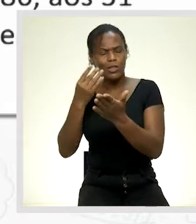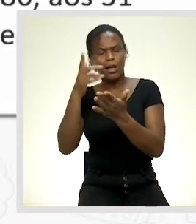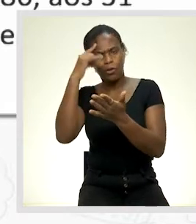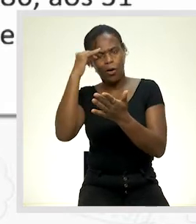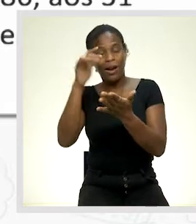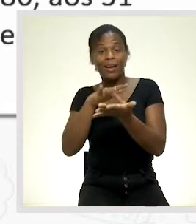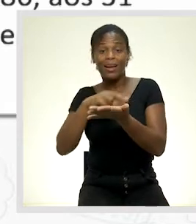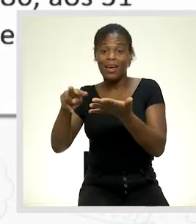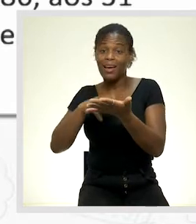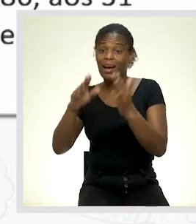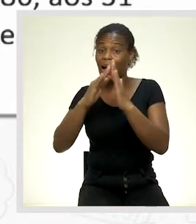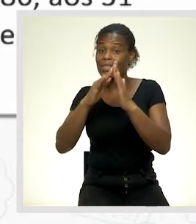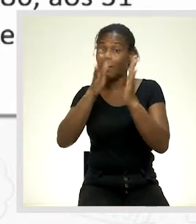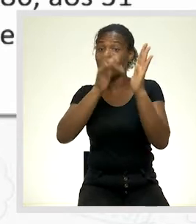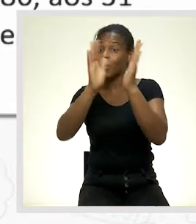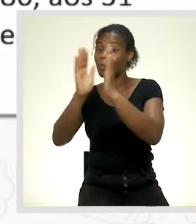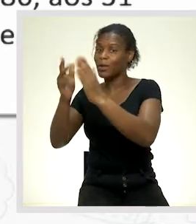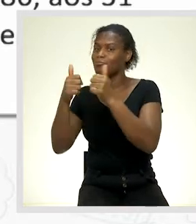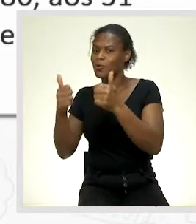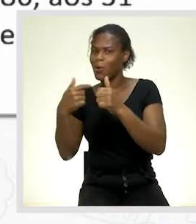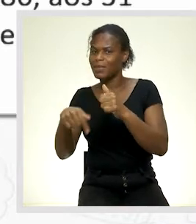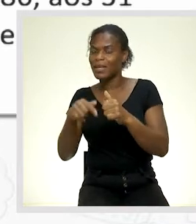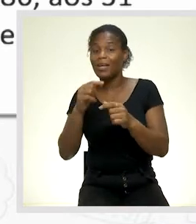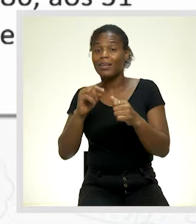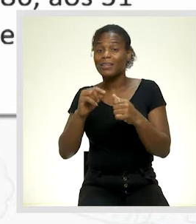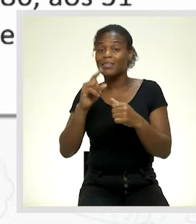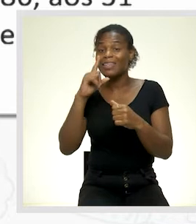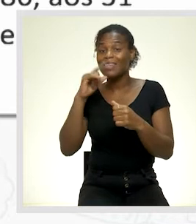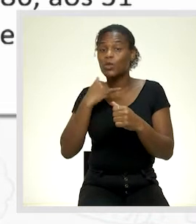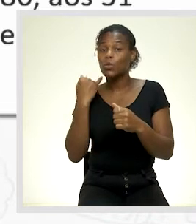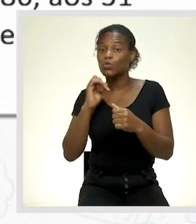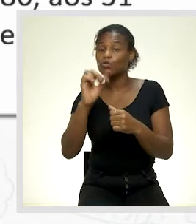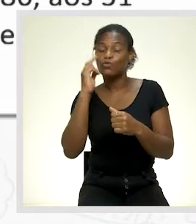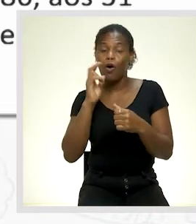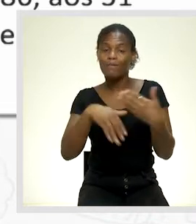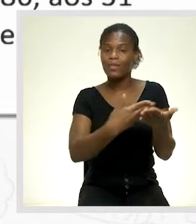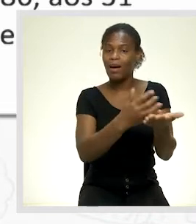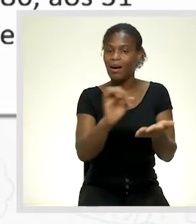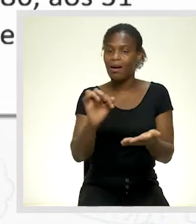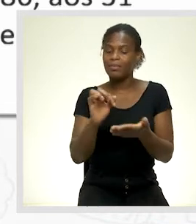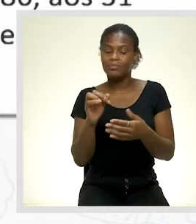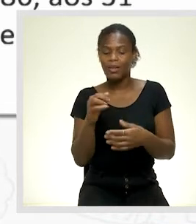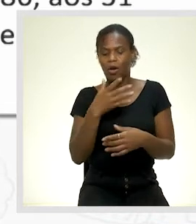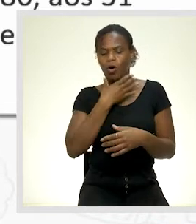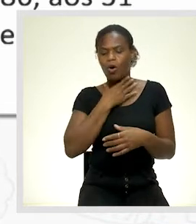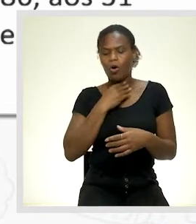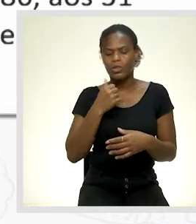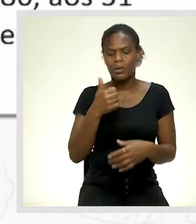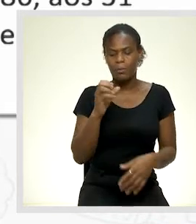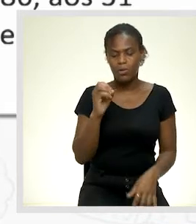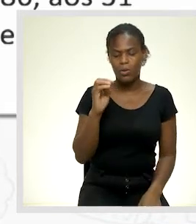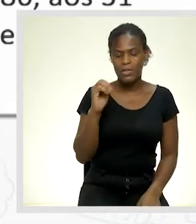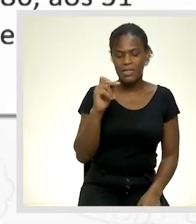e tinha em casa uma boa biblioteca, herdada do tio-avô. Apreciava Balzac,